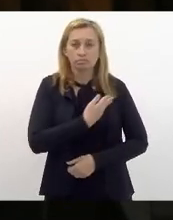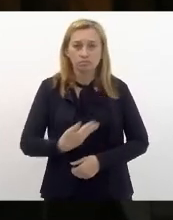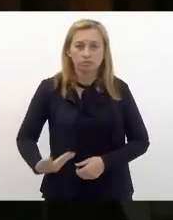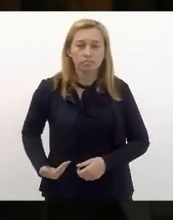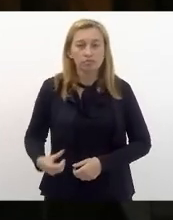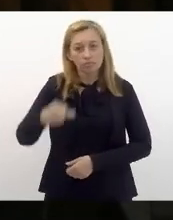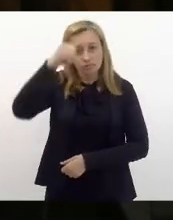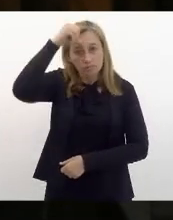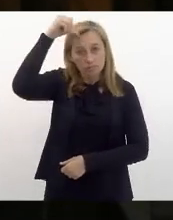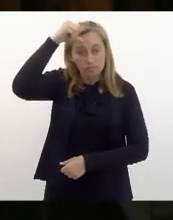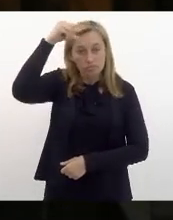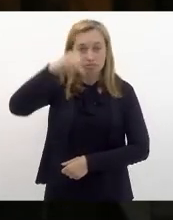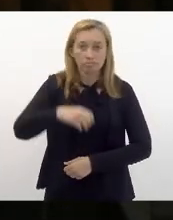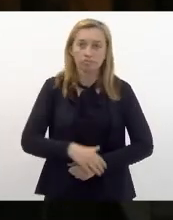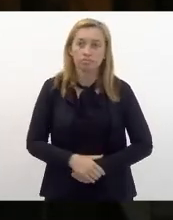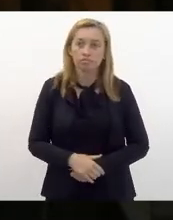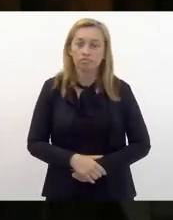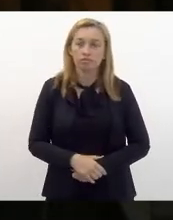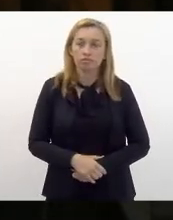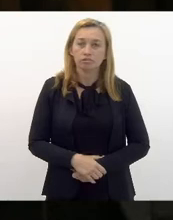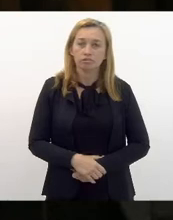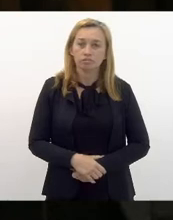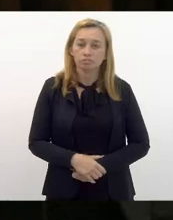governo Cláudio Castro